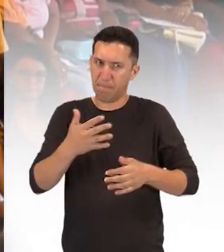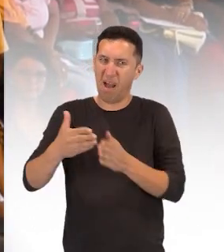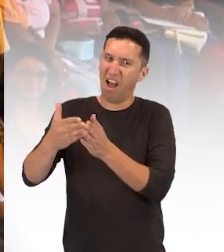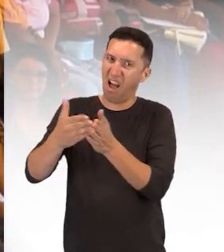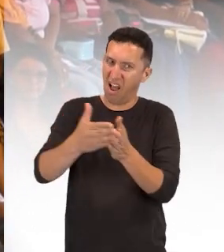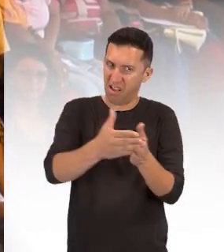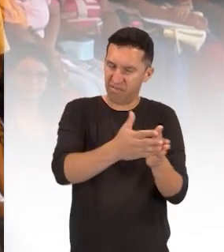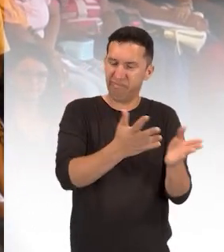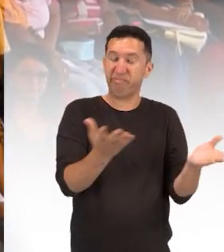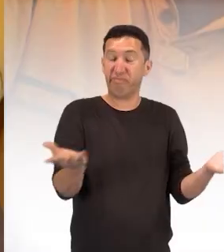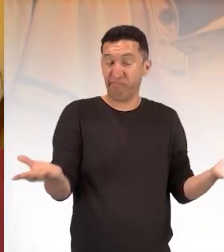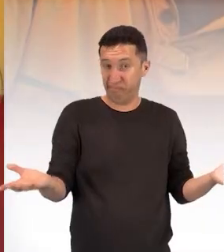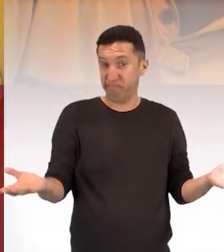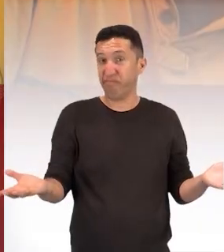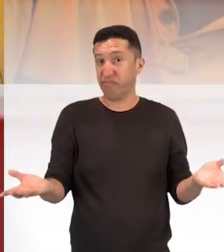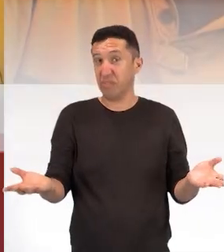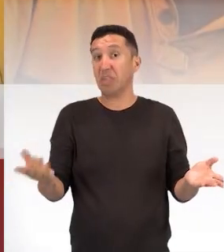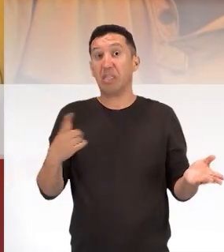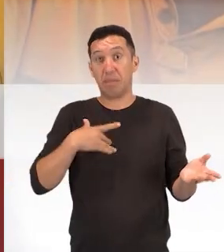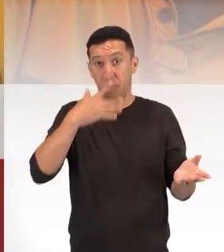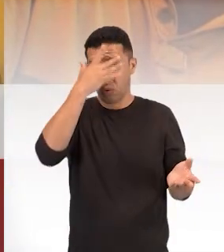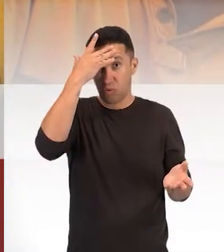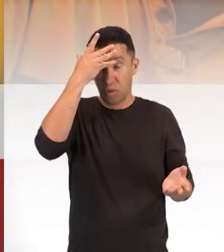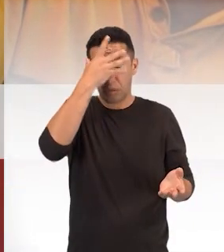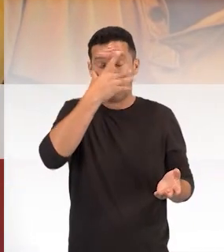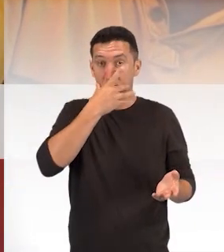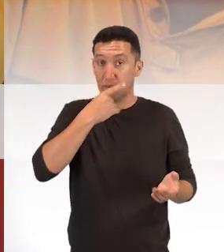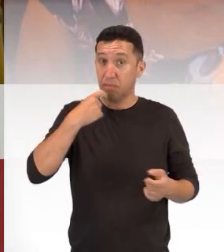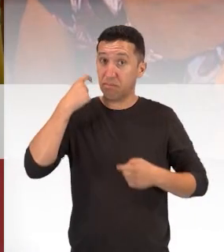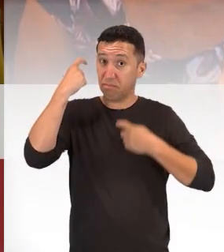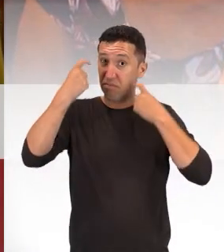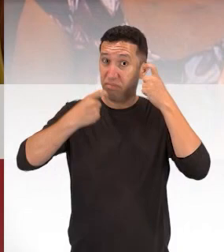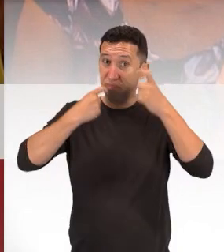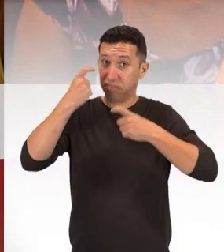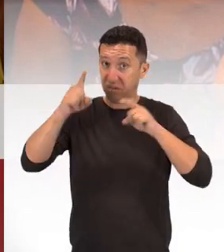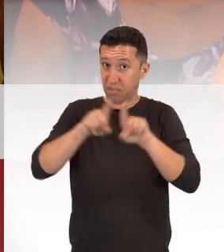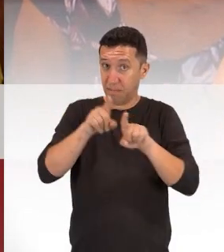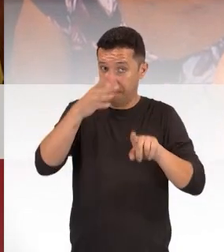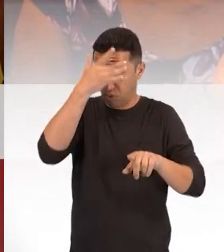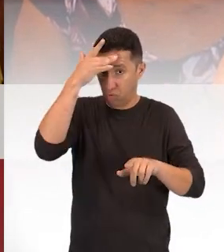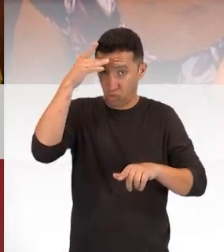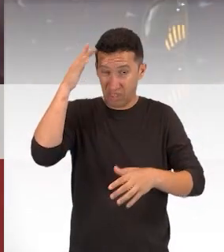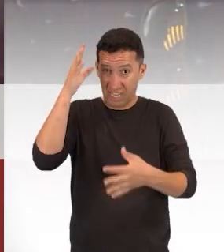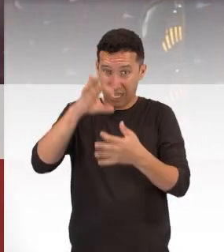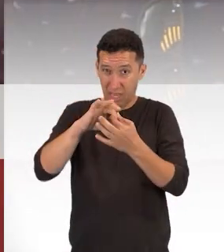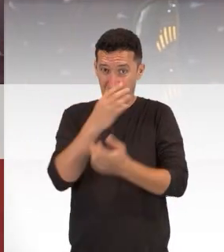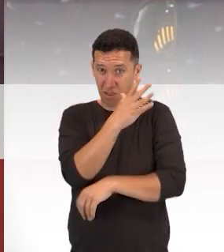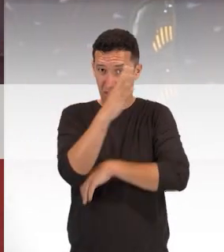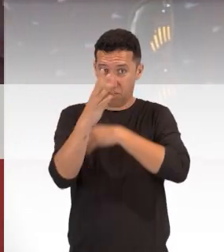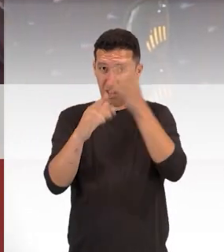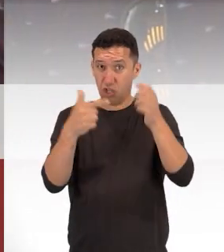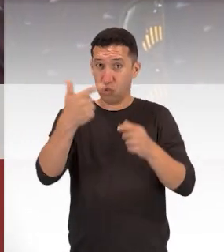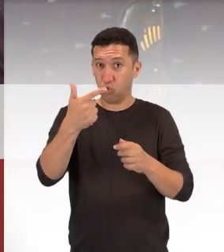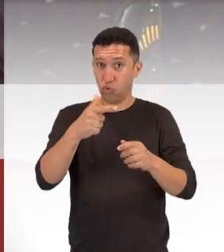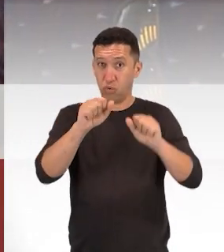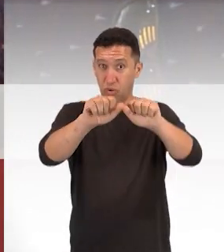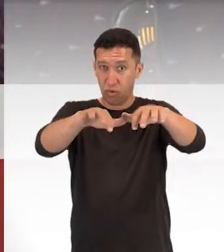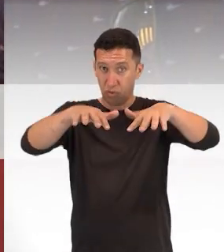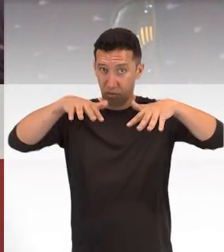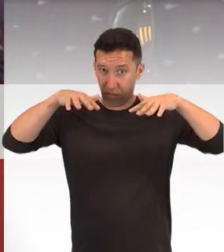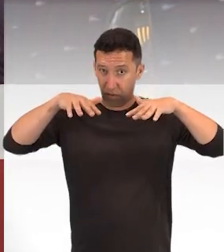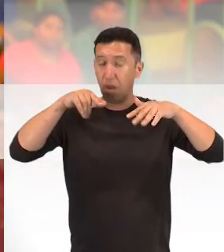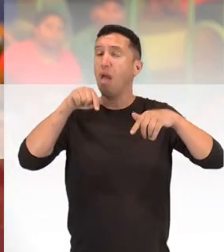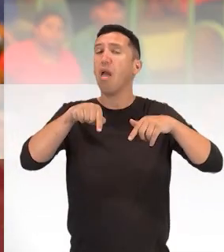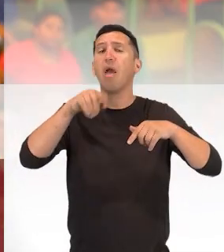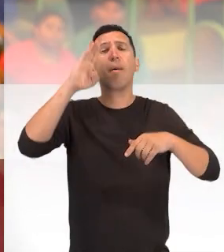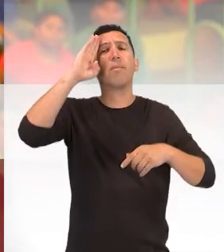Olhares e ouvidos atentos, semblantes preocupados, assim estavam os ribeirinhos e ambientalistas que participaram da segunda audiência